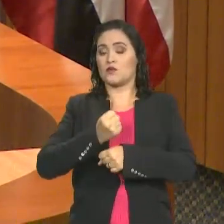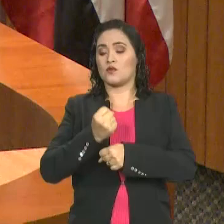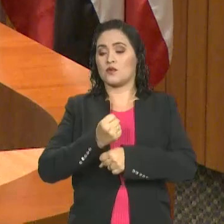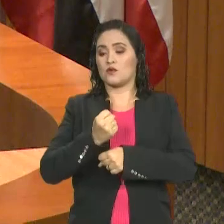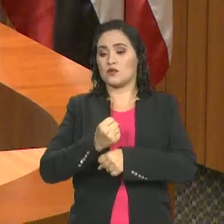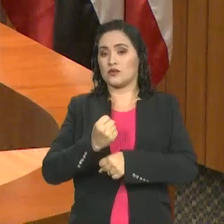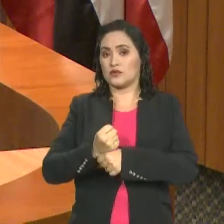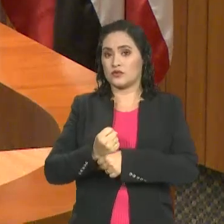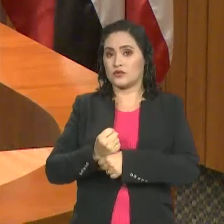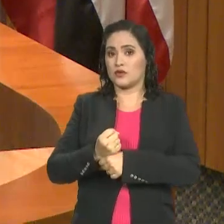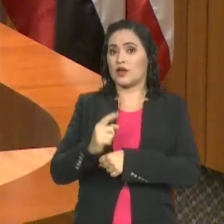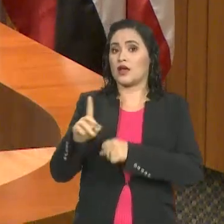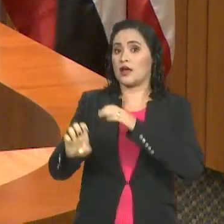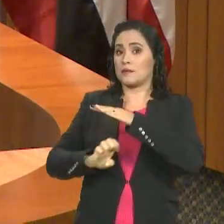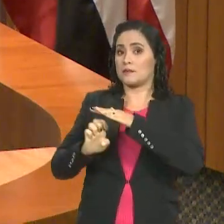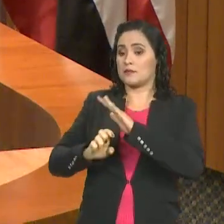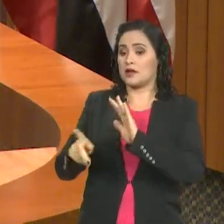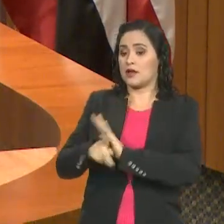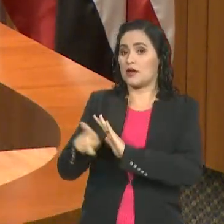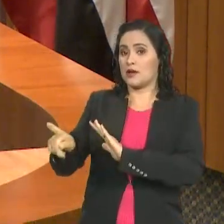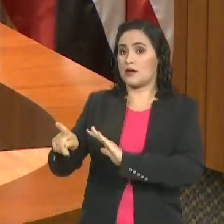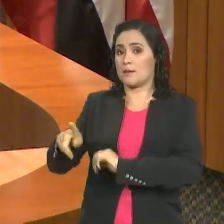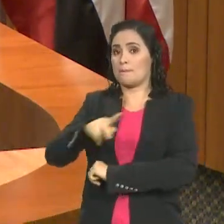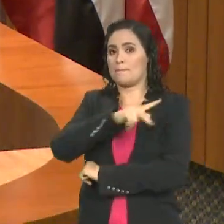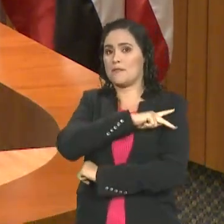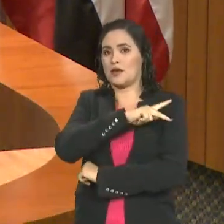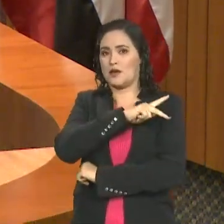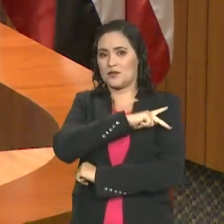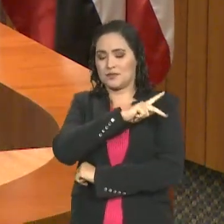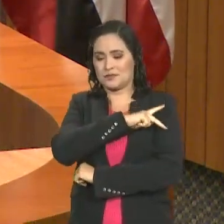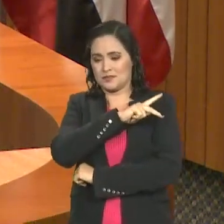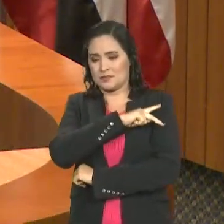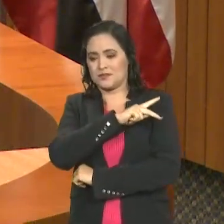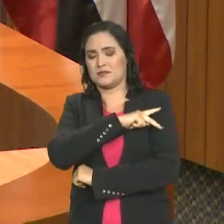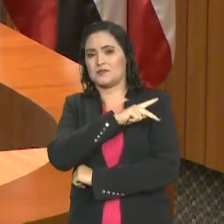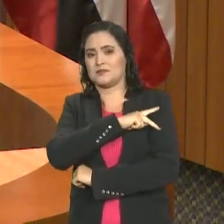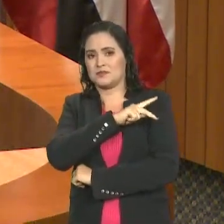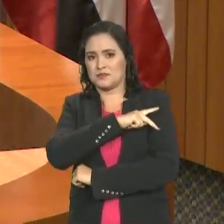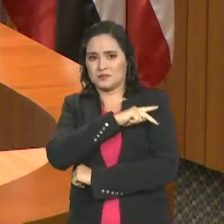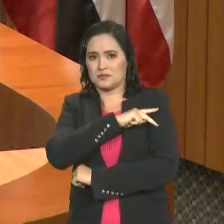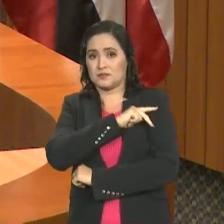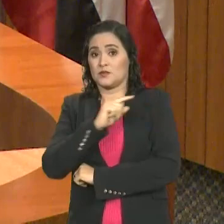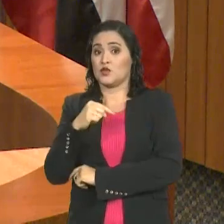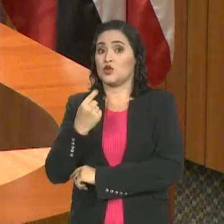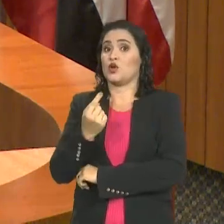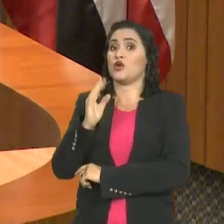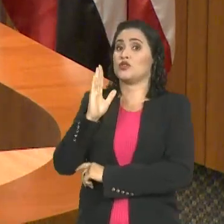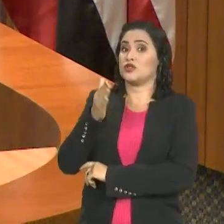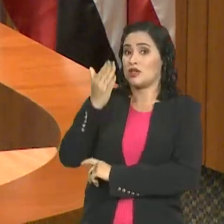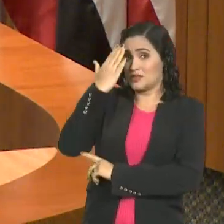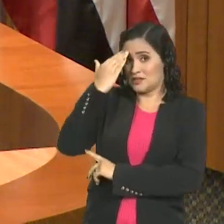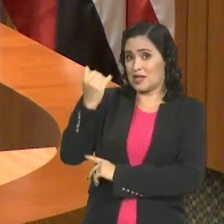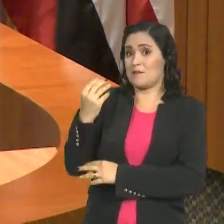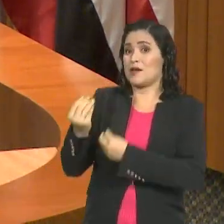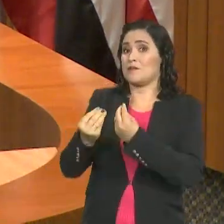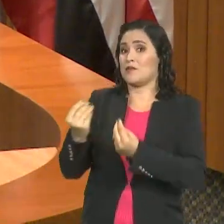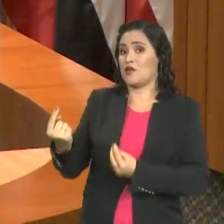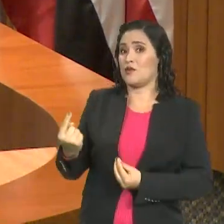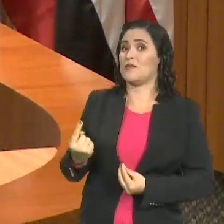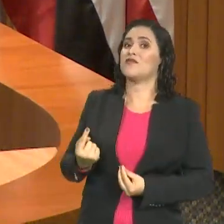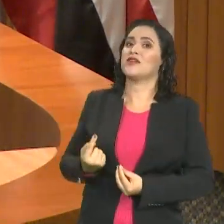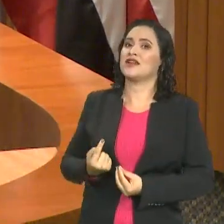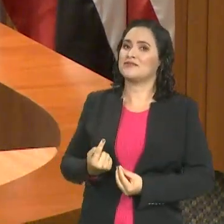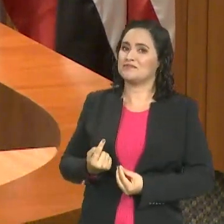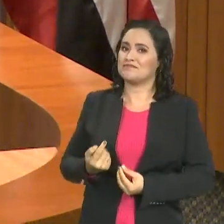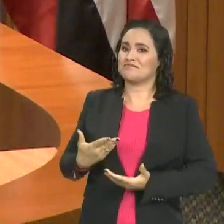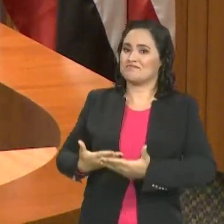sabe que tem umas empresas do Piauí que vêm para cá, nós já sabemos como é que vem a modalidade, vem para cá para fazer jogo. Será